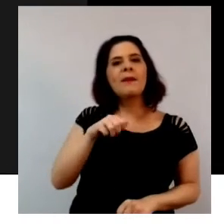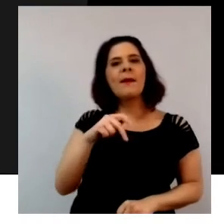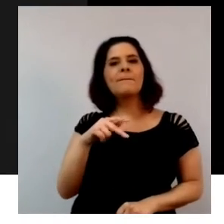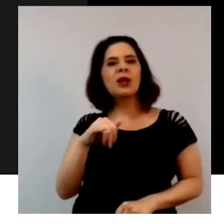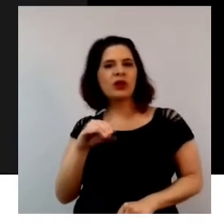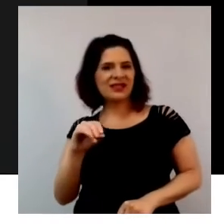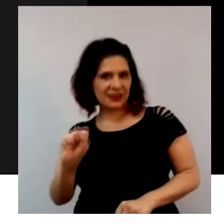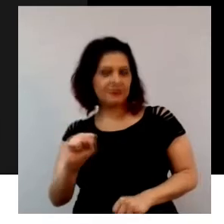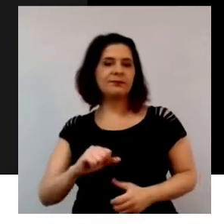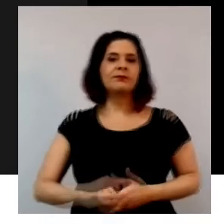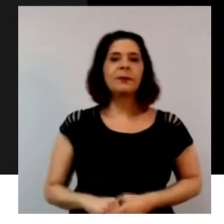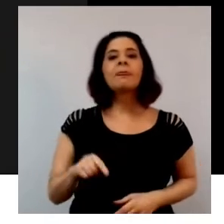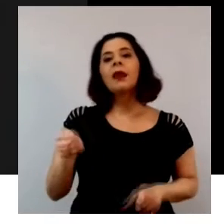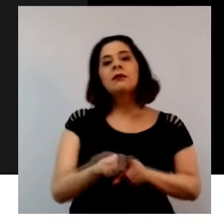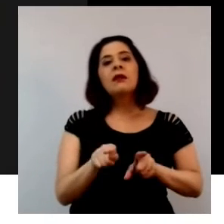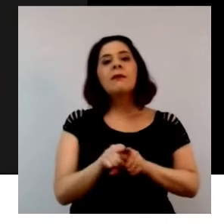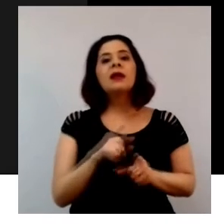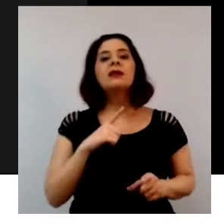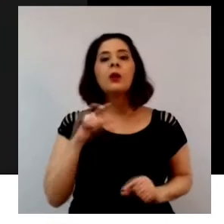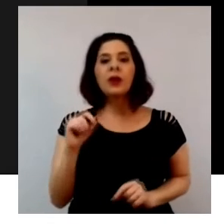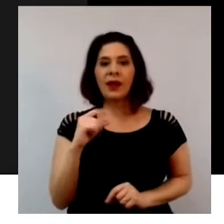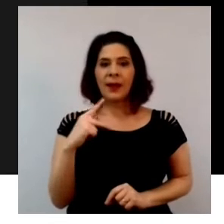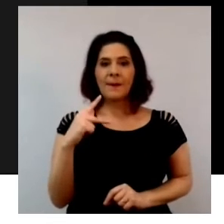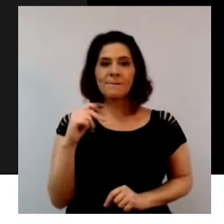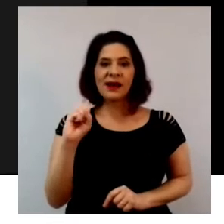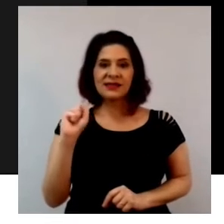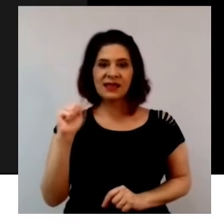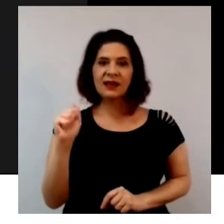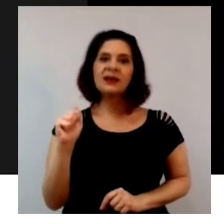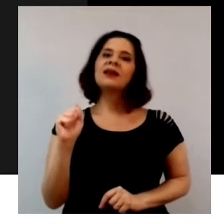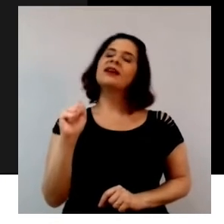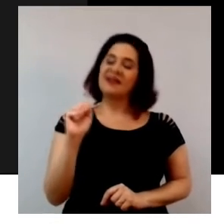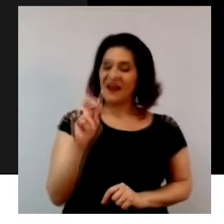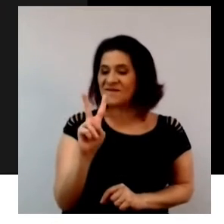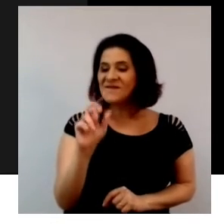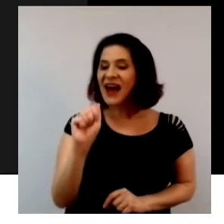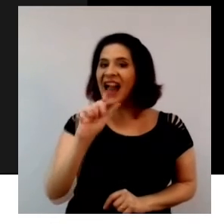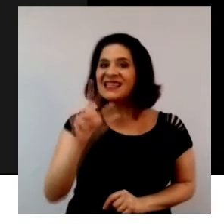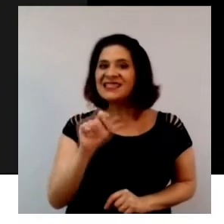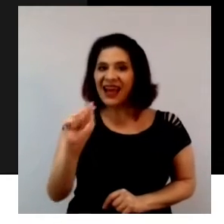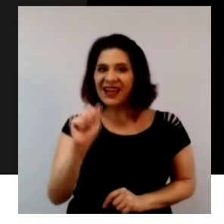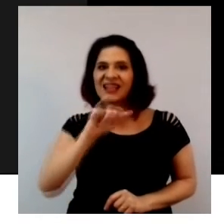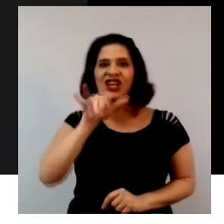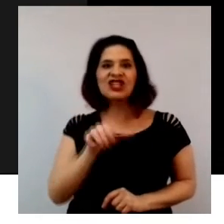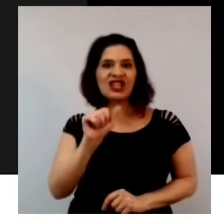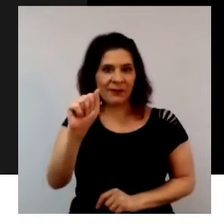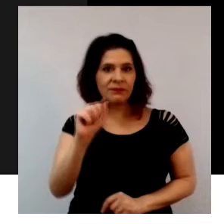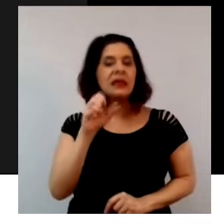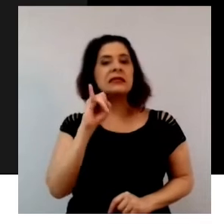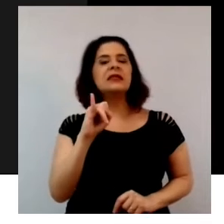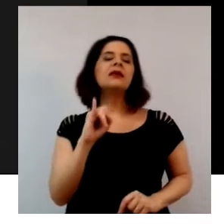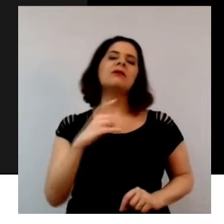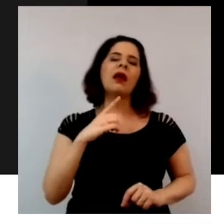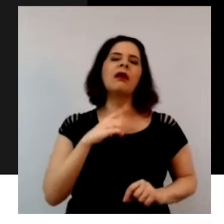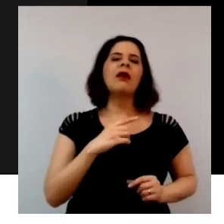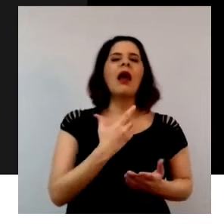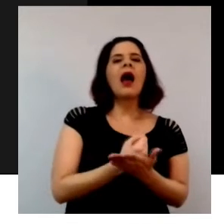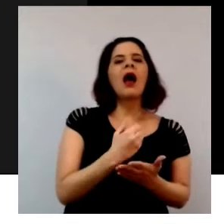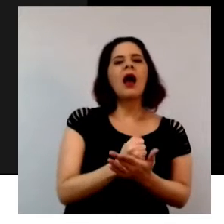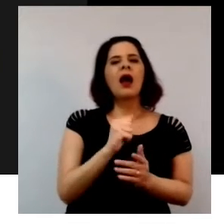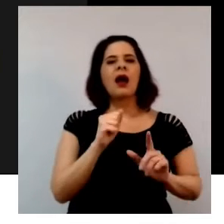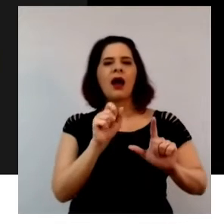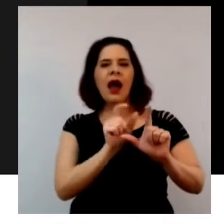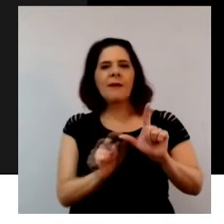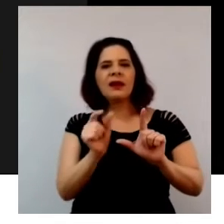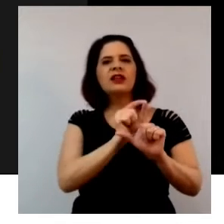como Vaza Jato, o vazamento de conversas travadas no aplicativo Telegram entre o ex-juiz Sérgio Moro e o promotor Deltan